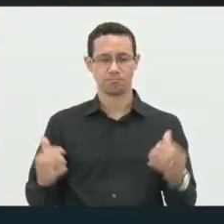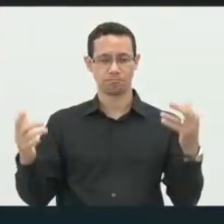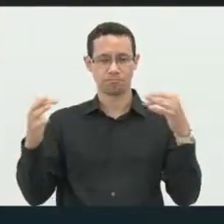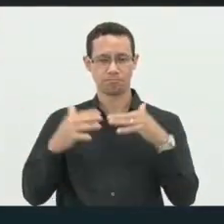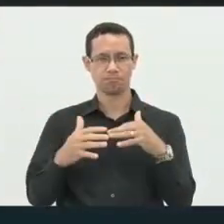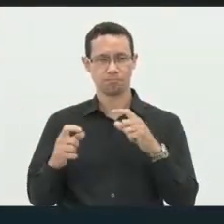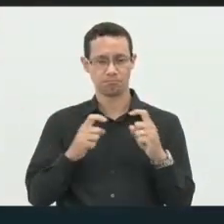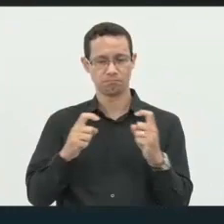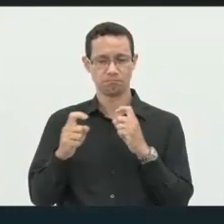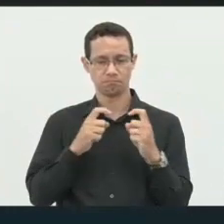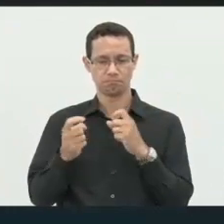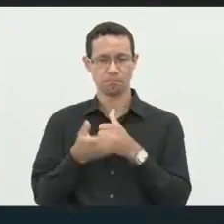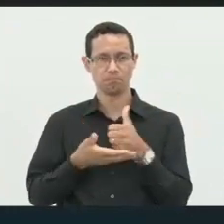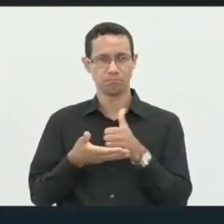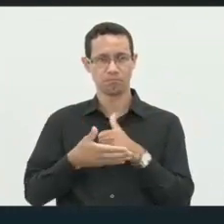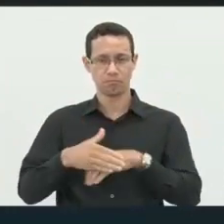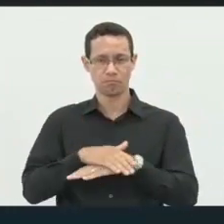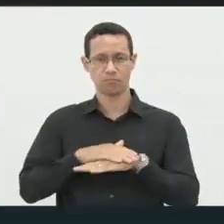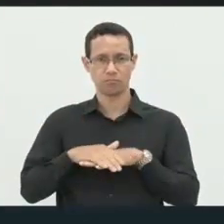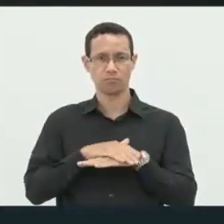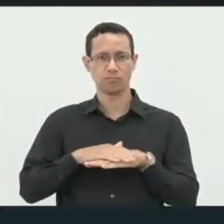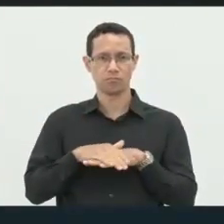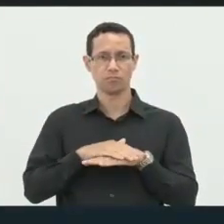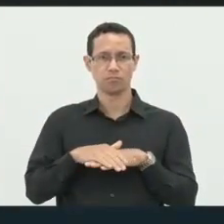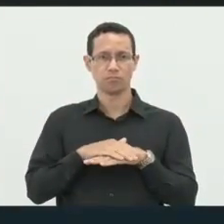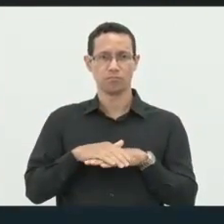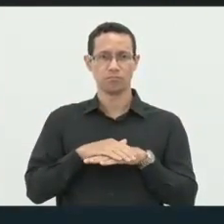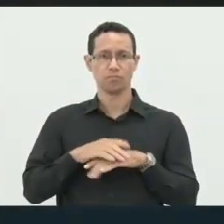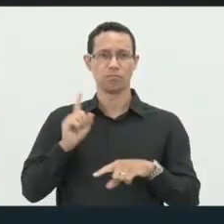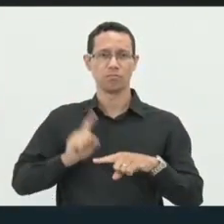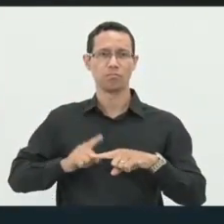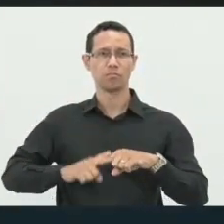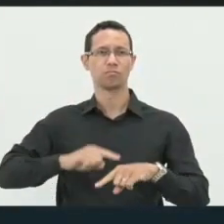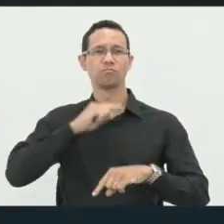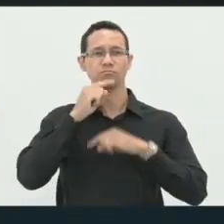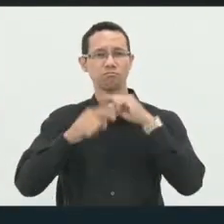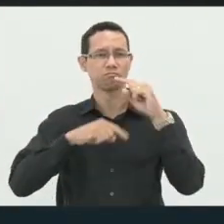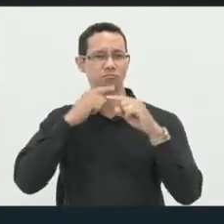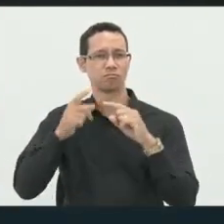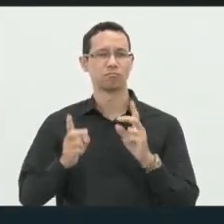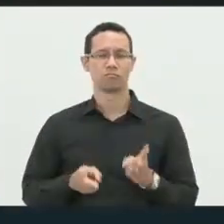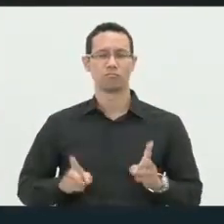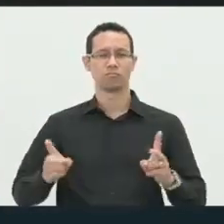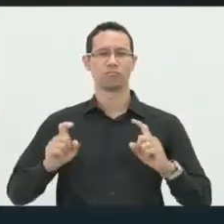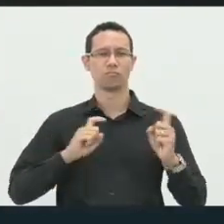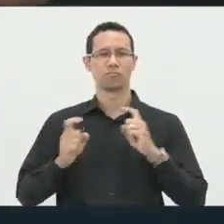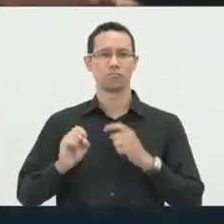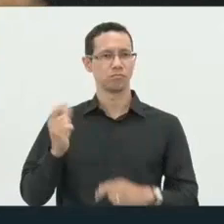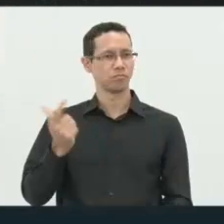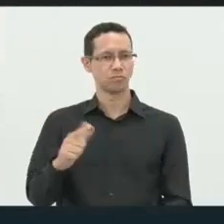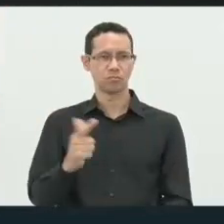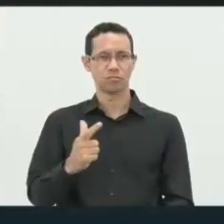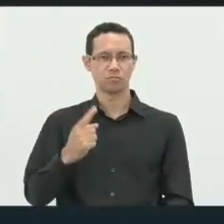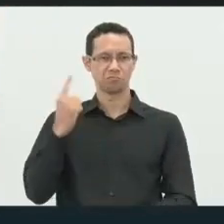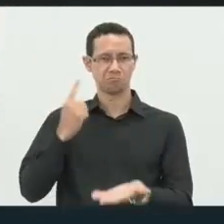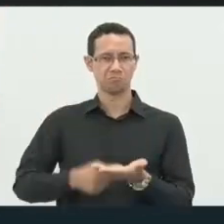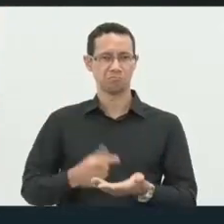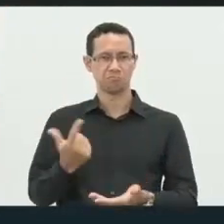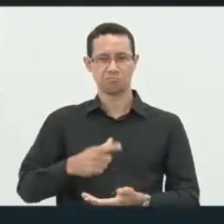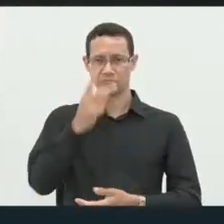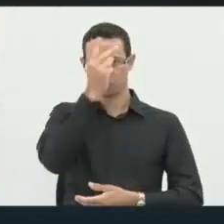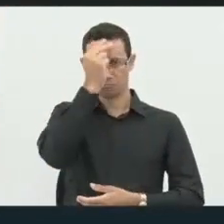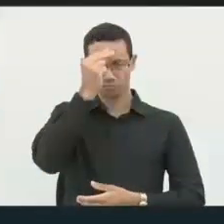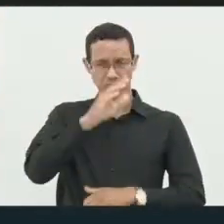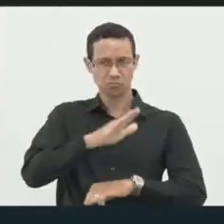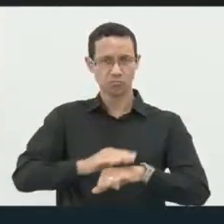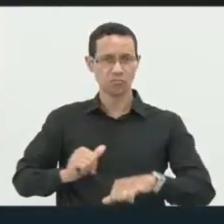a base dele e converse e dialogue porque tá impossível a gente continuar os trabalhos se não tem um acordo se o Prefeito Não chama o